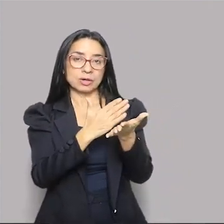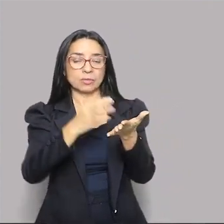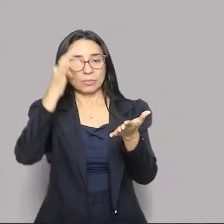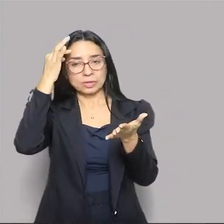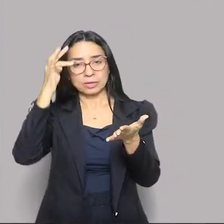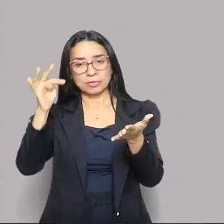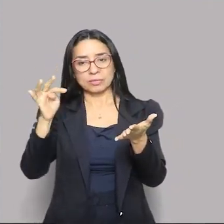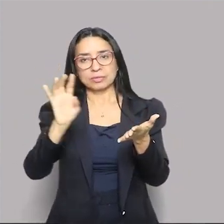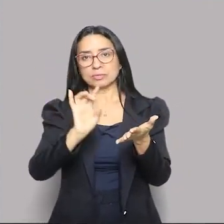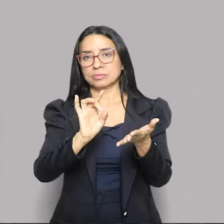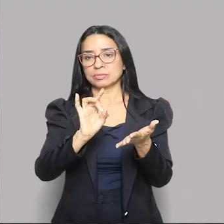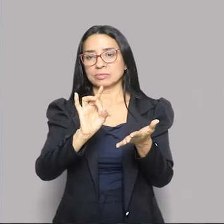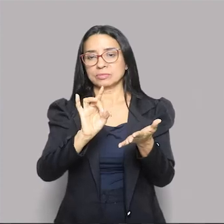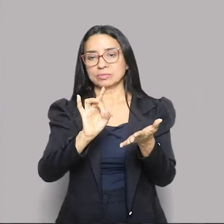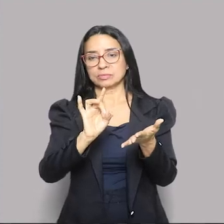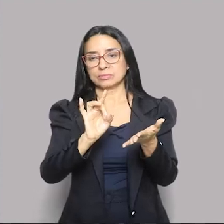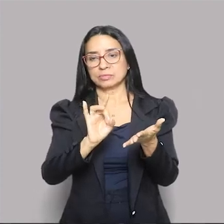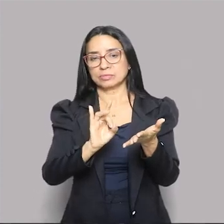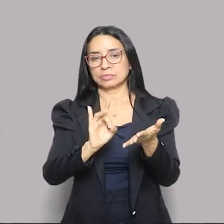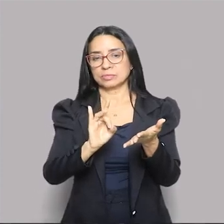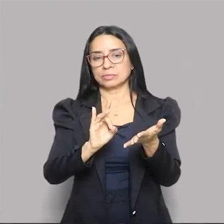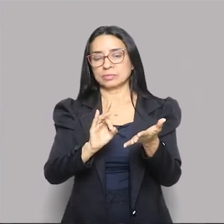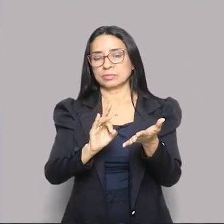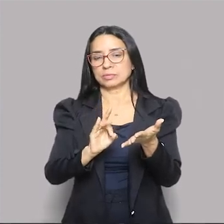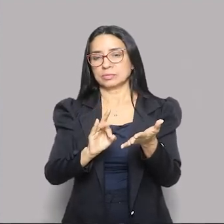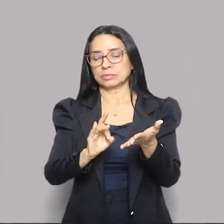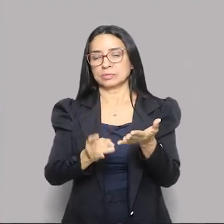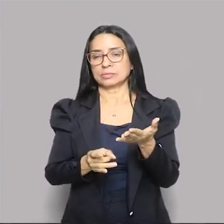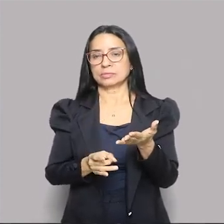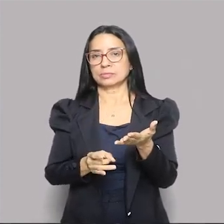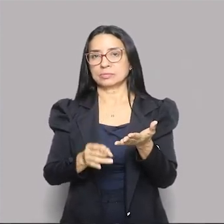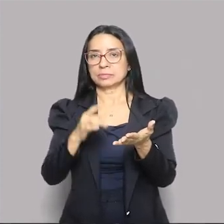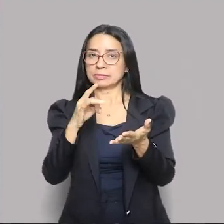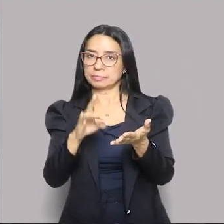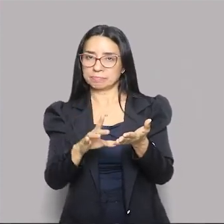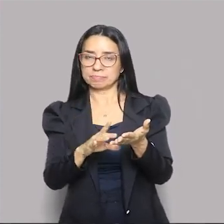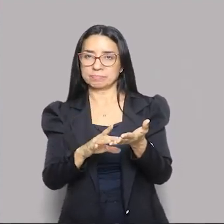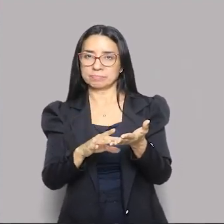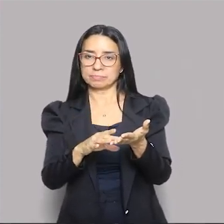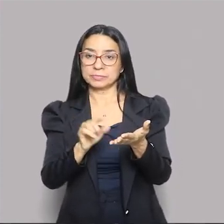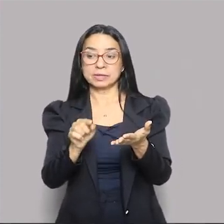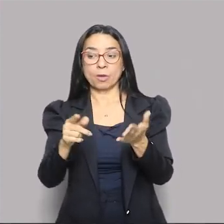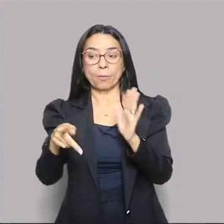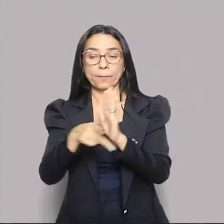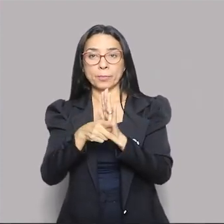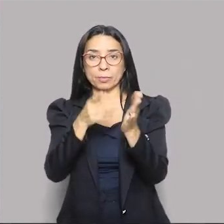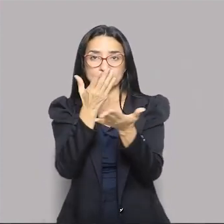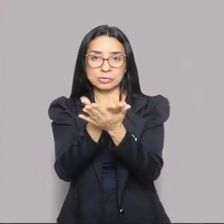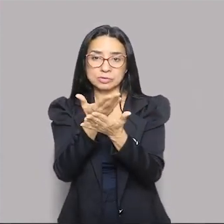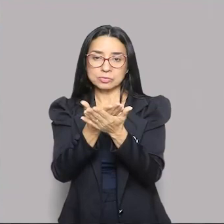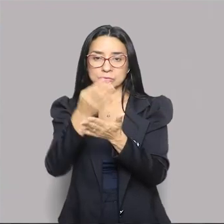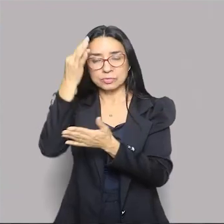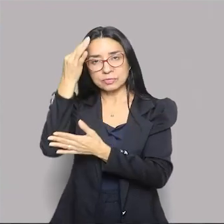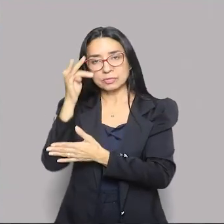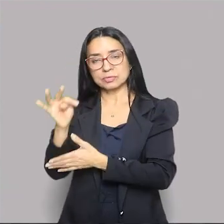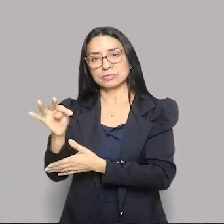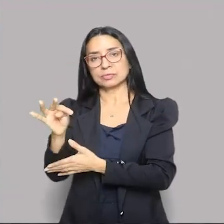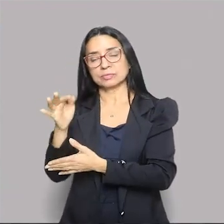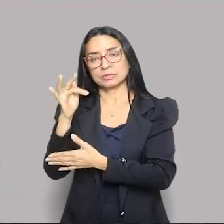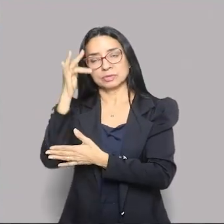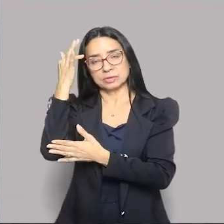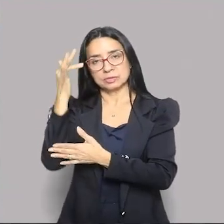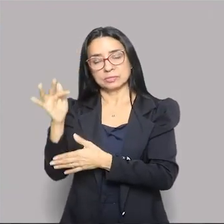você colocar ali, ó, depois de filósofo polonês, em seus estudos filosóficos. Se a pessoa for um